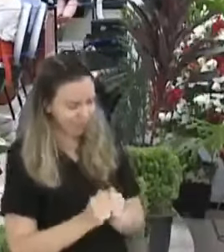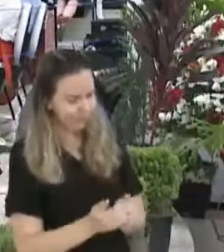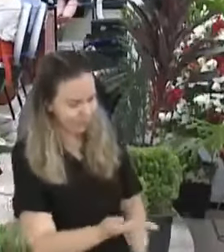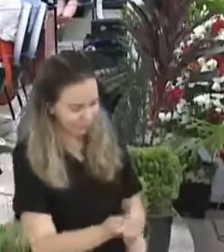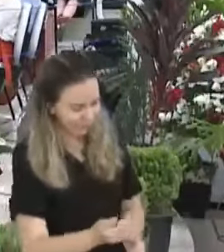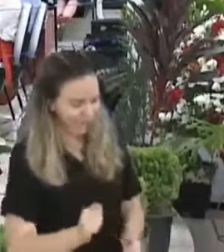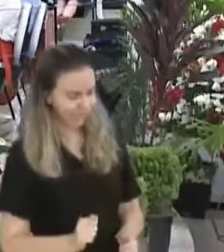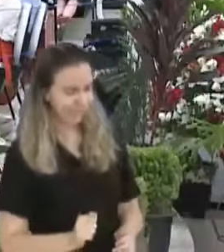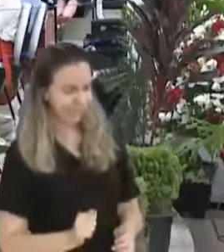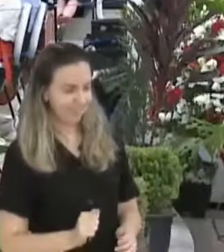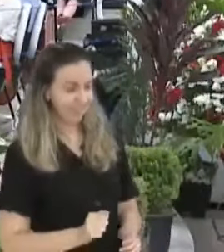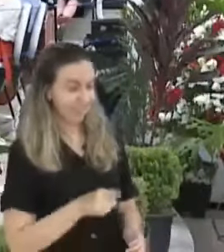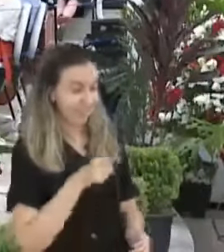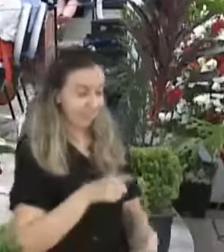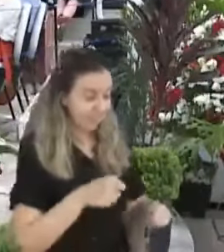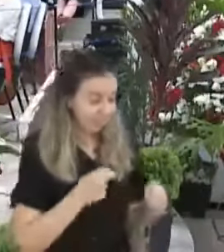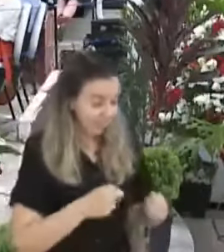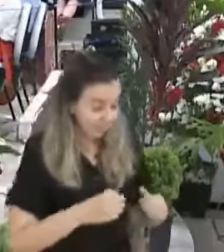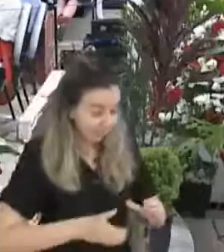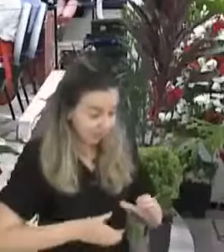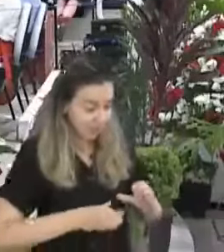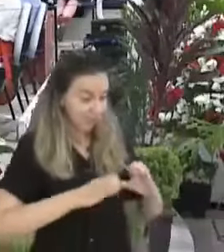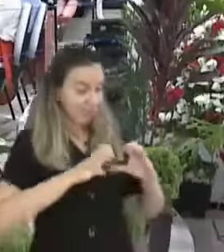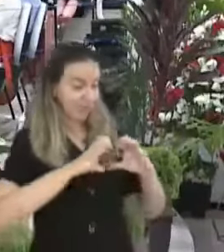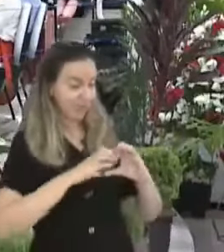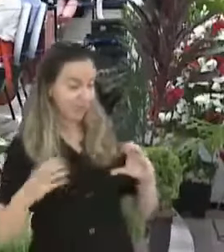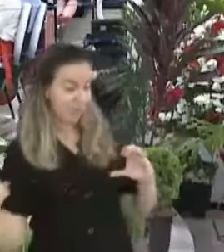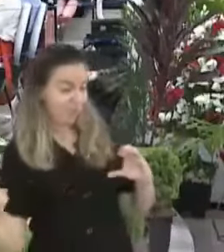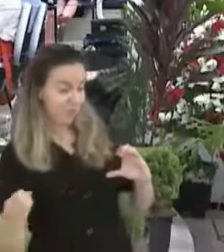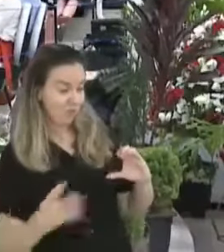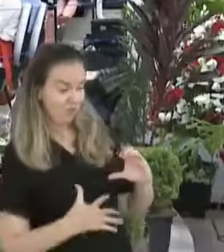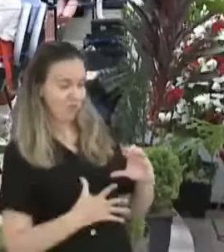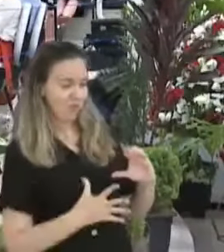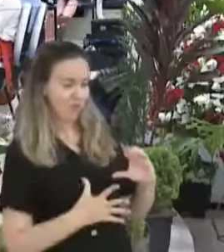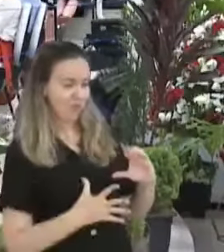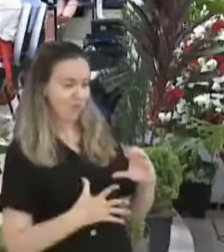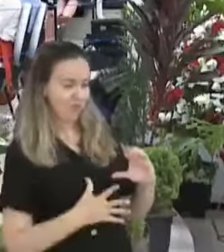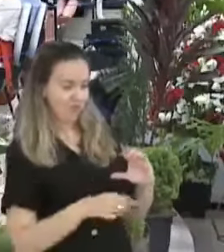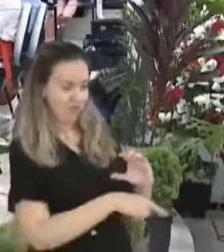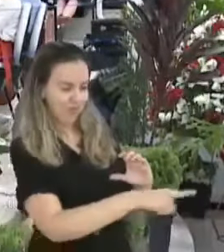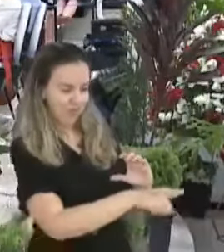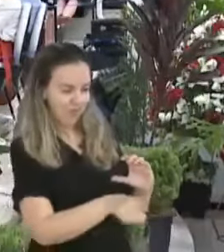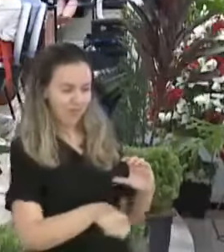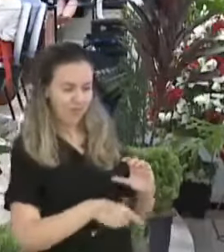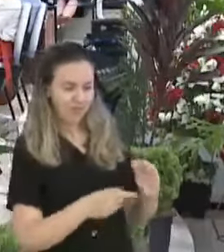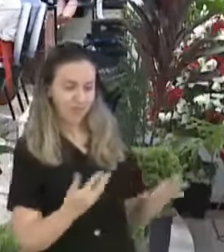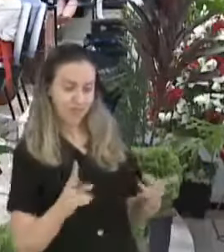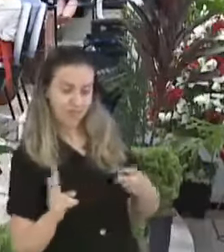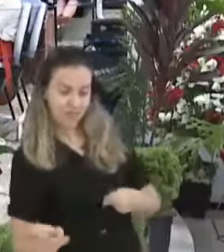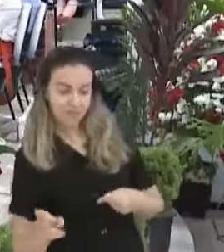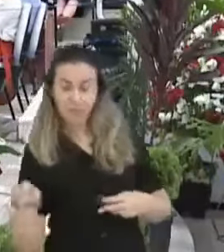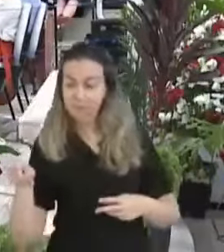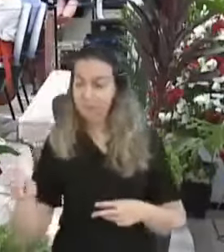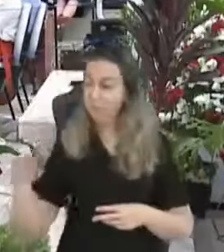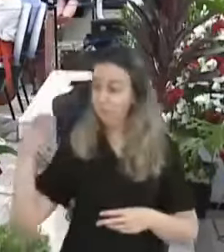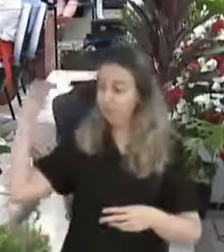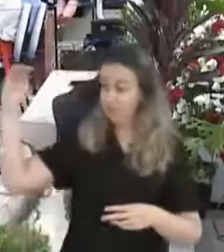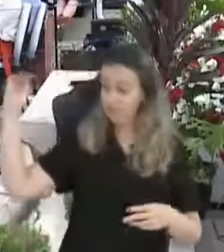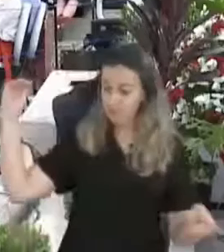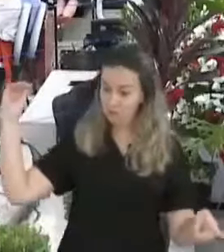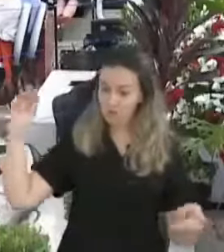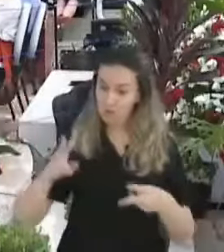vocês não se converterdes e não vos se tornardes como a desta criança, de modo